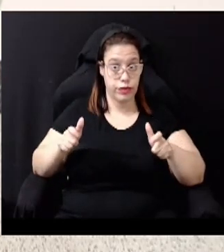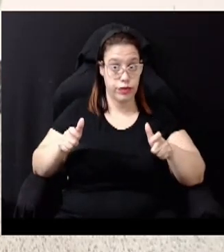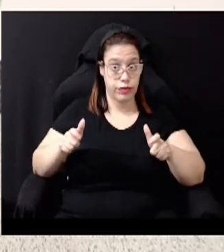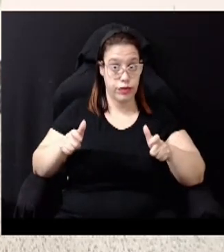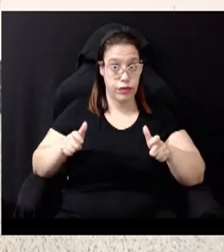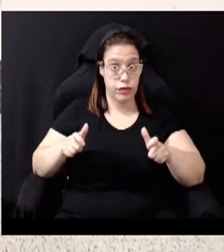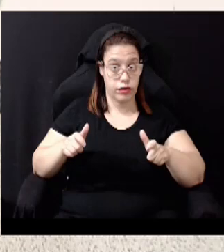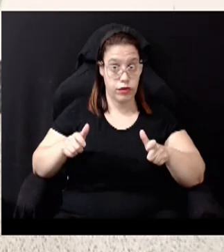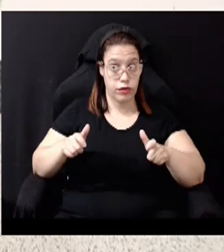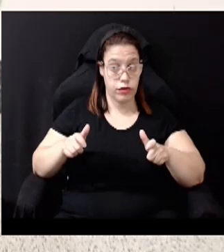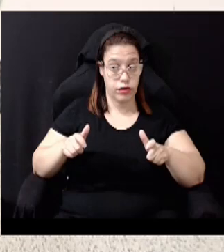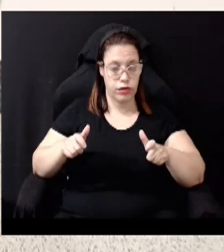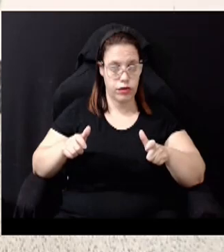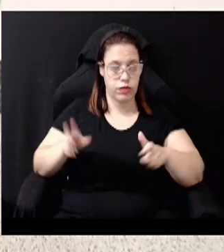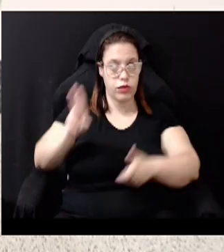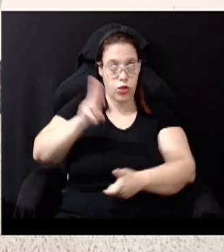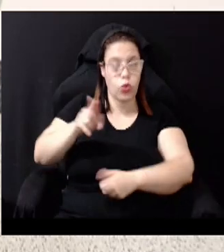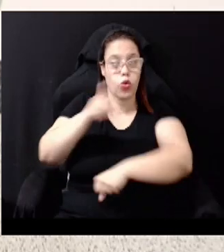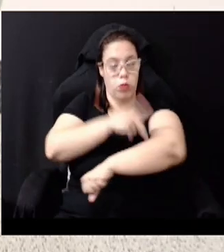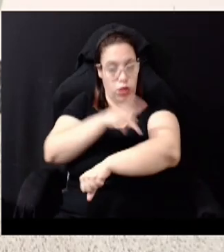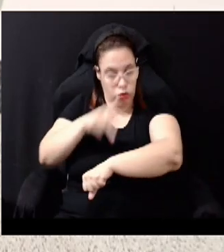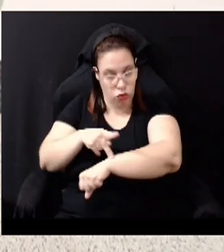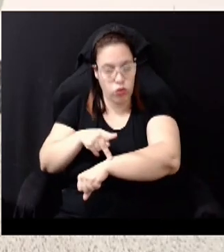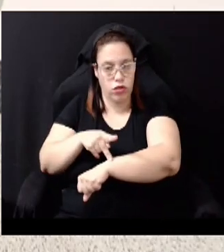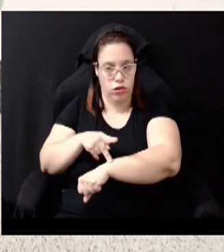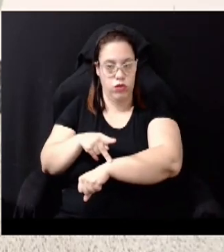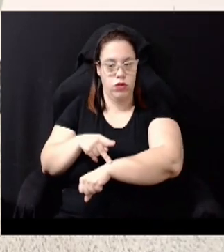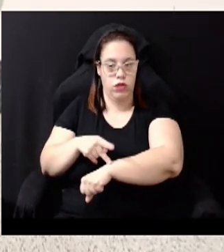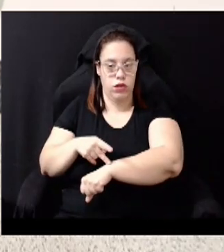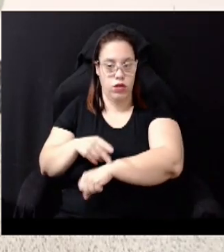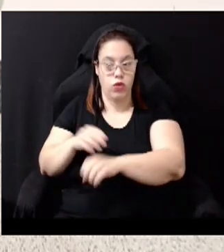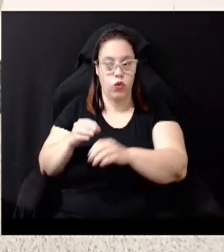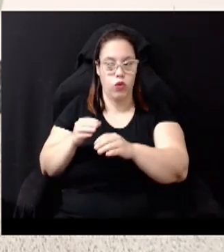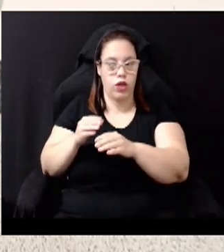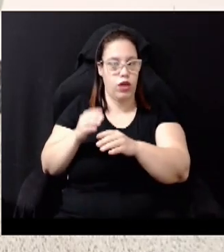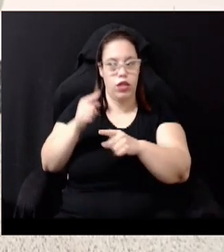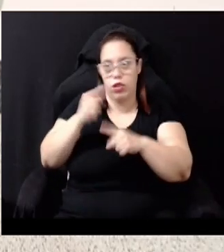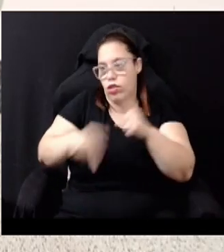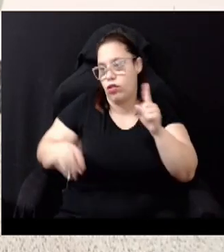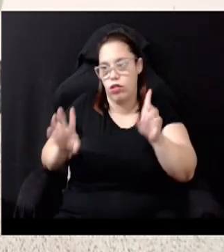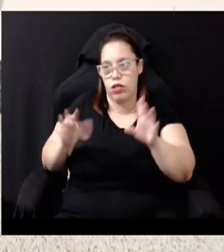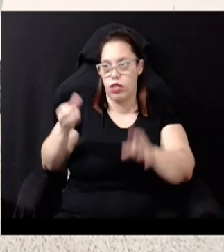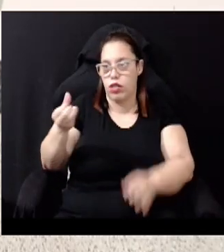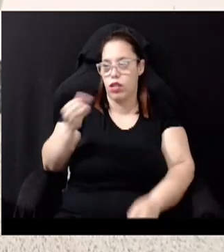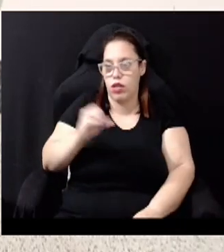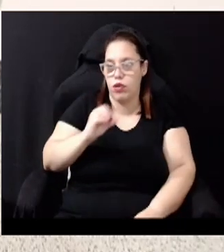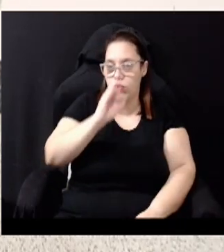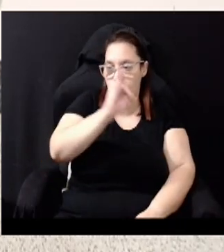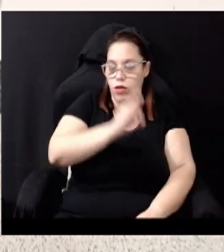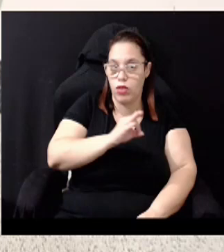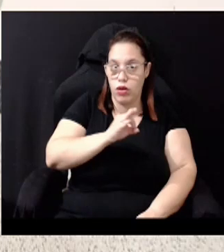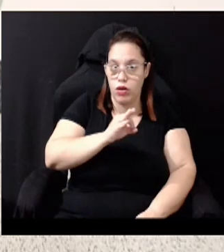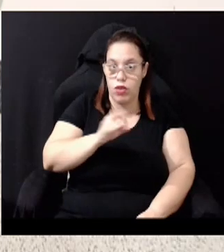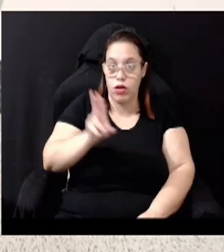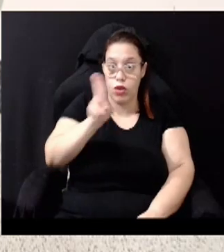equipamento para um uso pedagógico. Então, isso não está abolido. O que está abolido é o uso